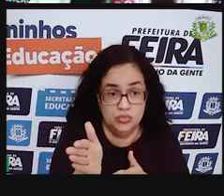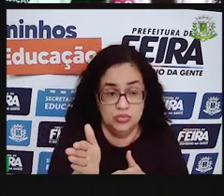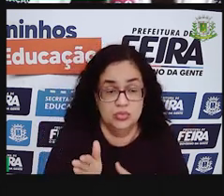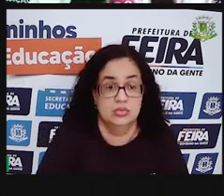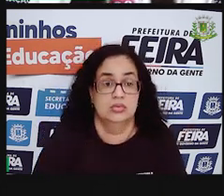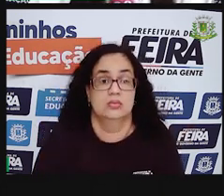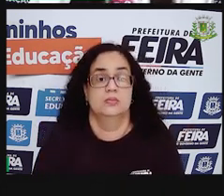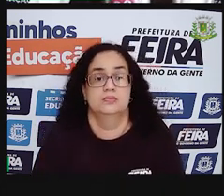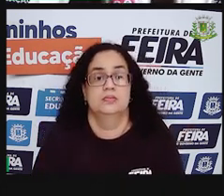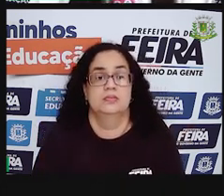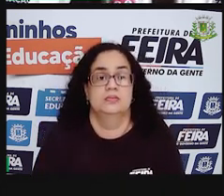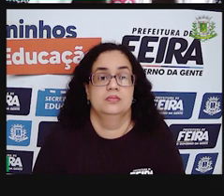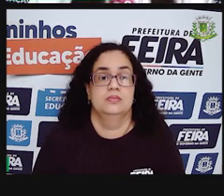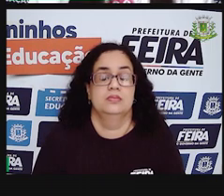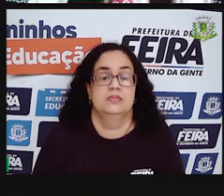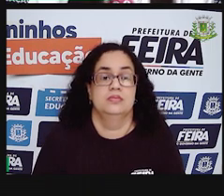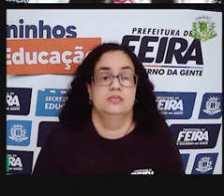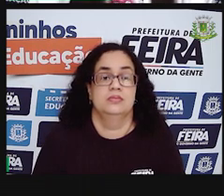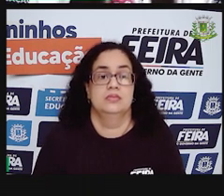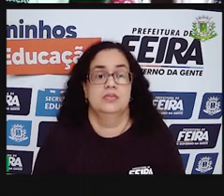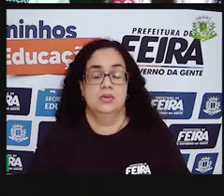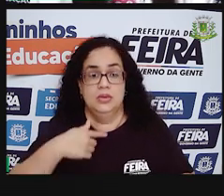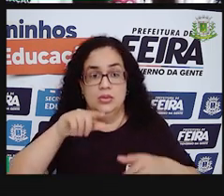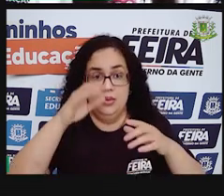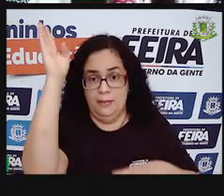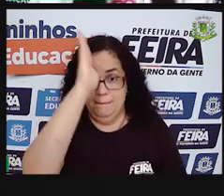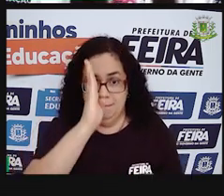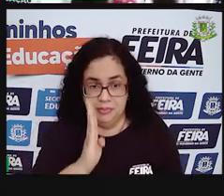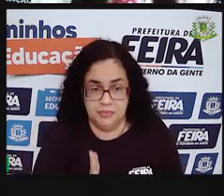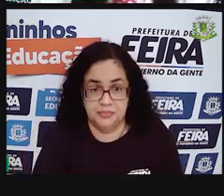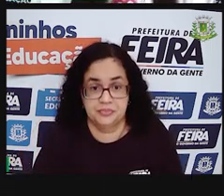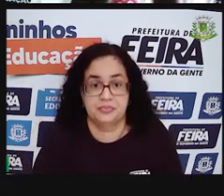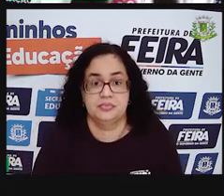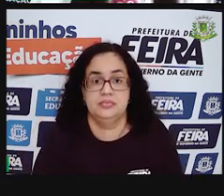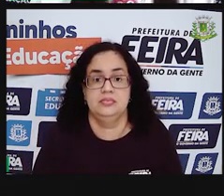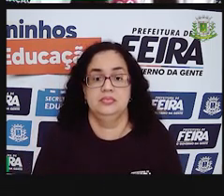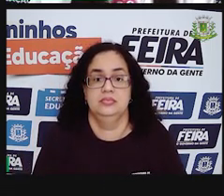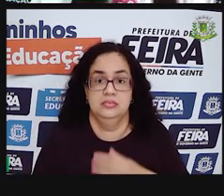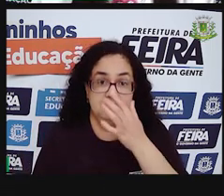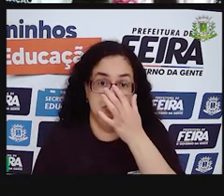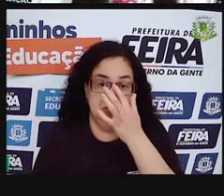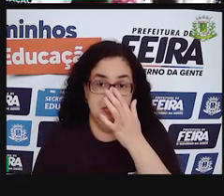dessas perseguições, inclusive para o Brasil.